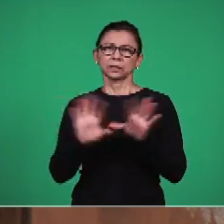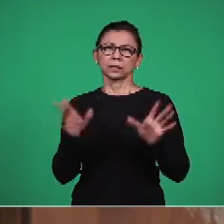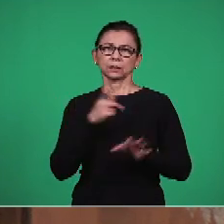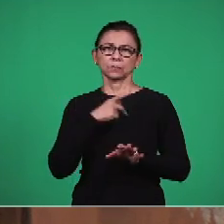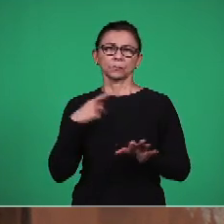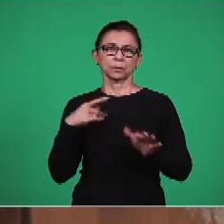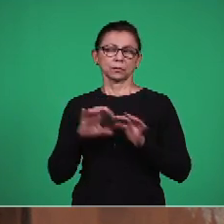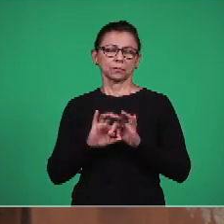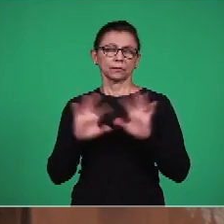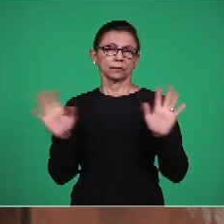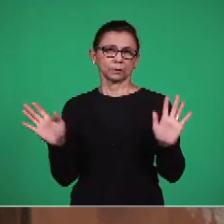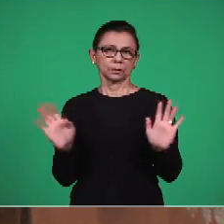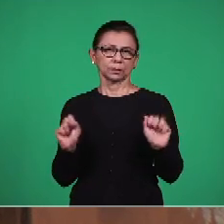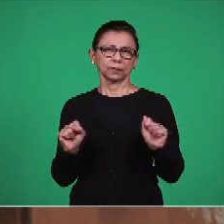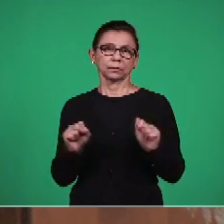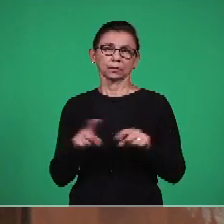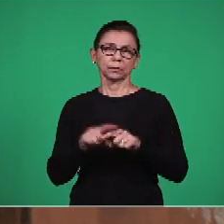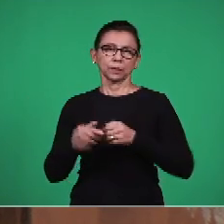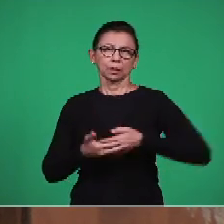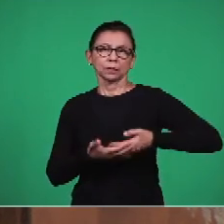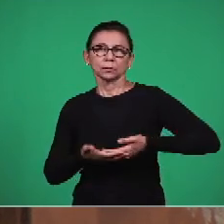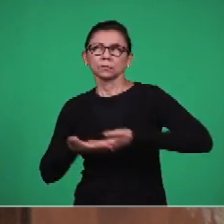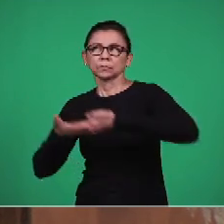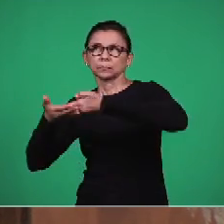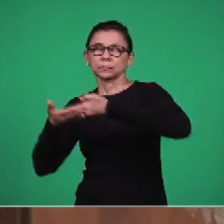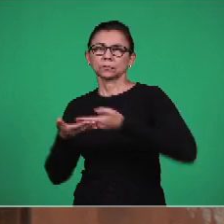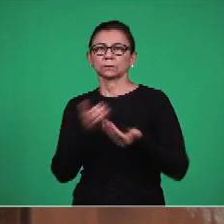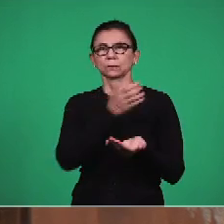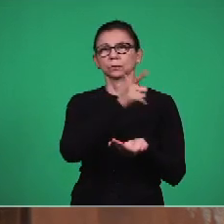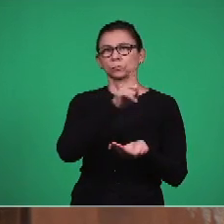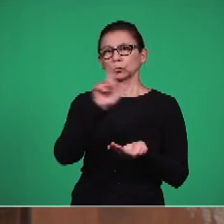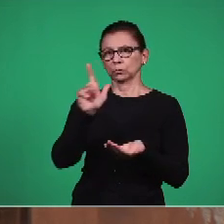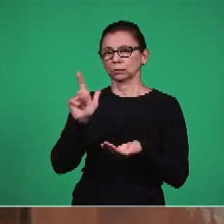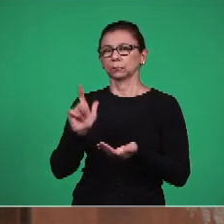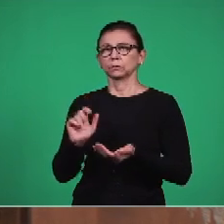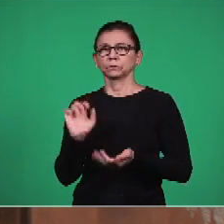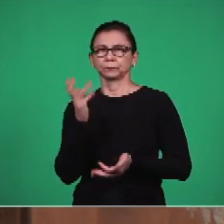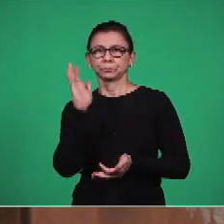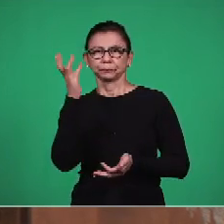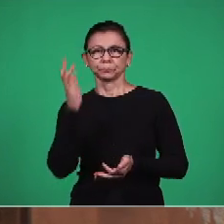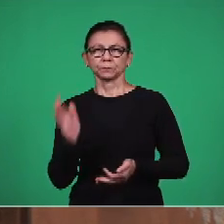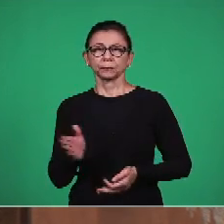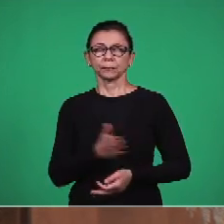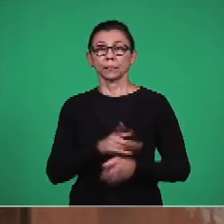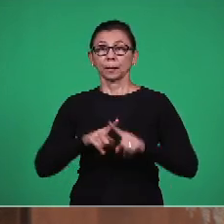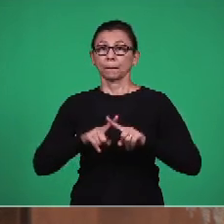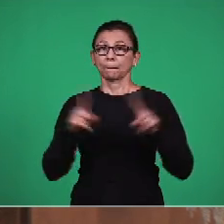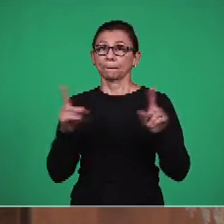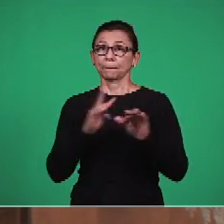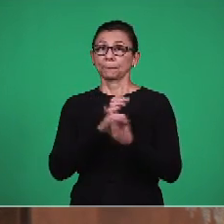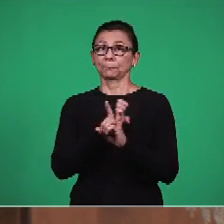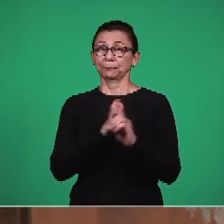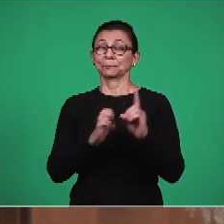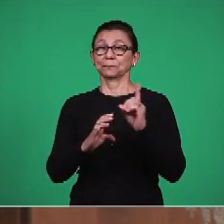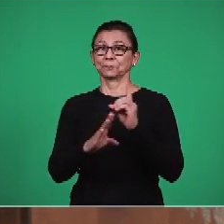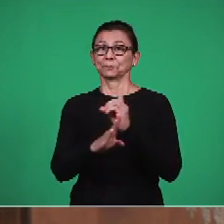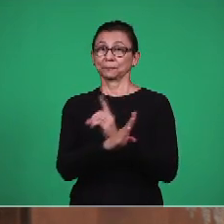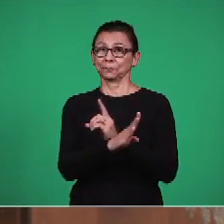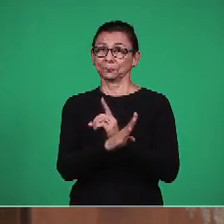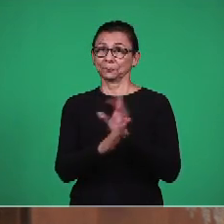Apresentação de crianças e outros mais. Mas eu quero dizer que a escola bíblica dominical